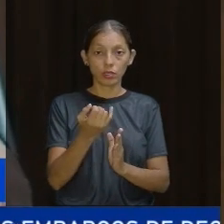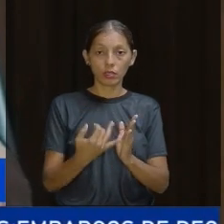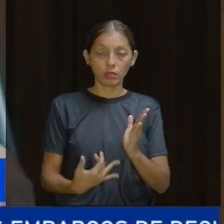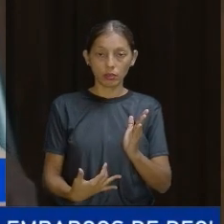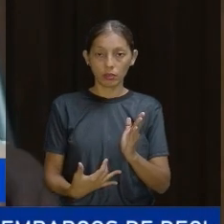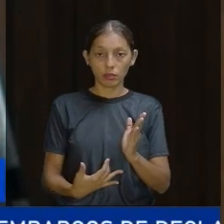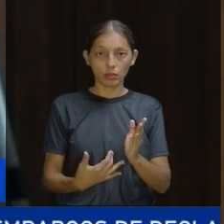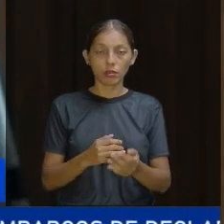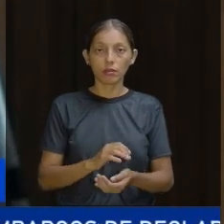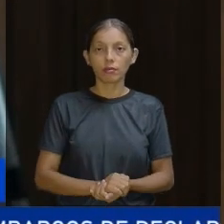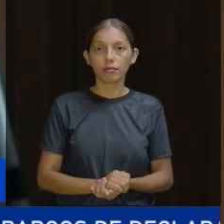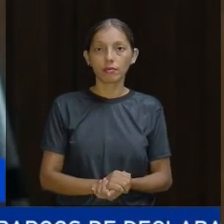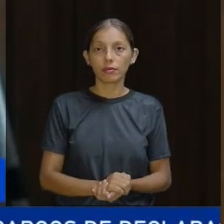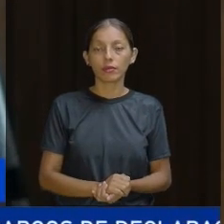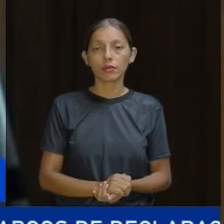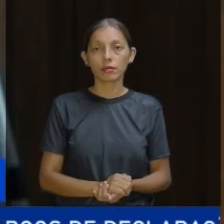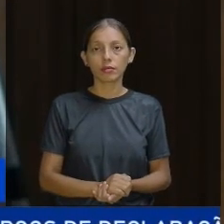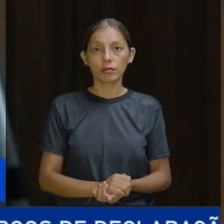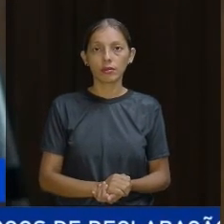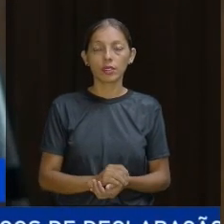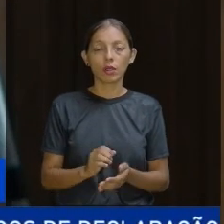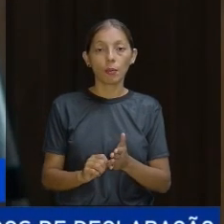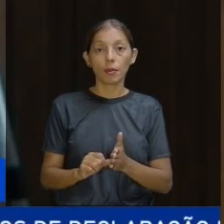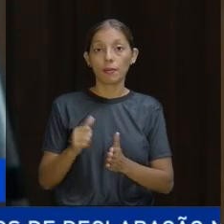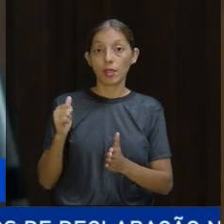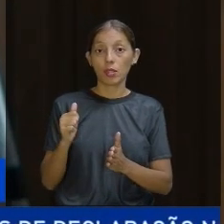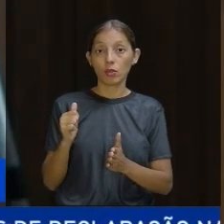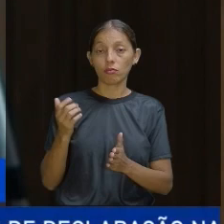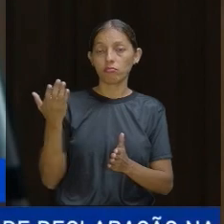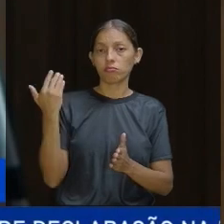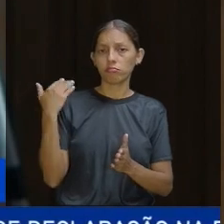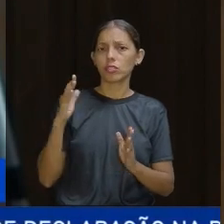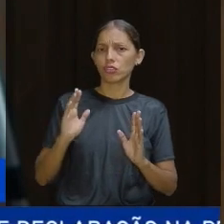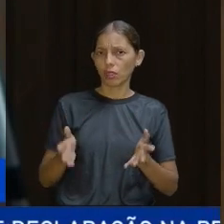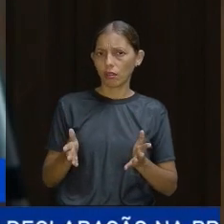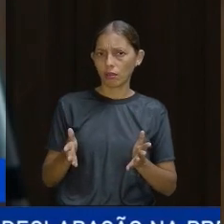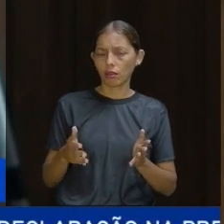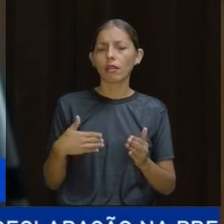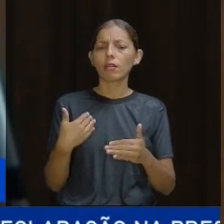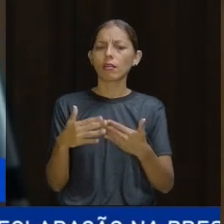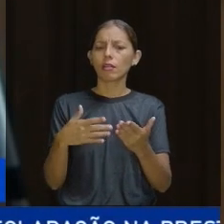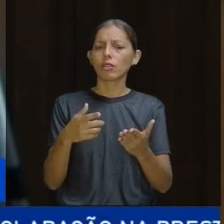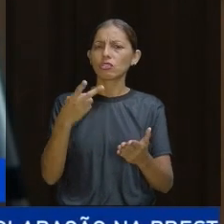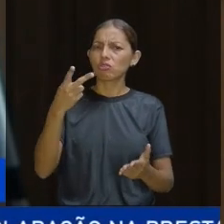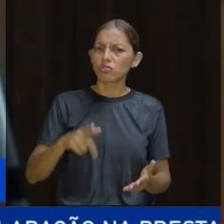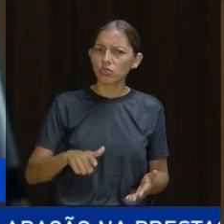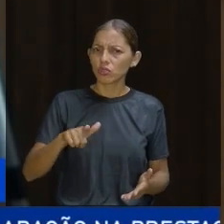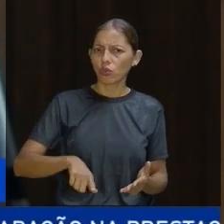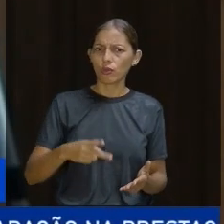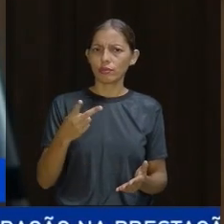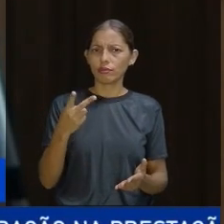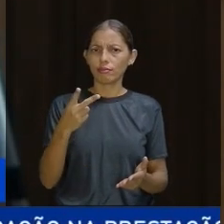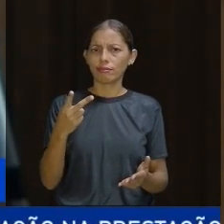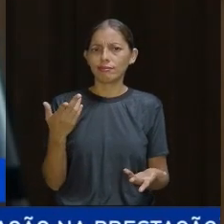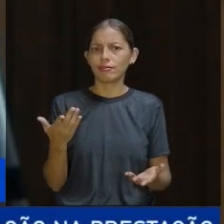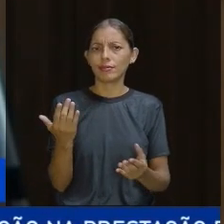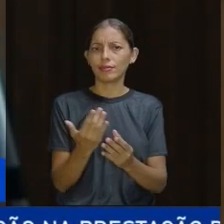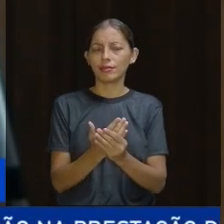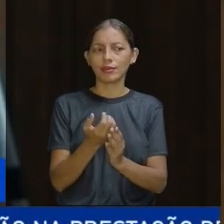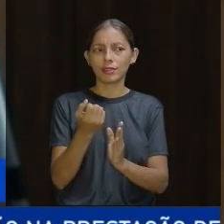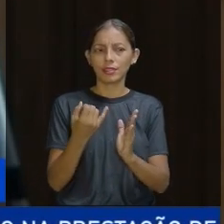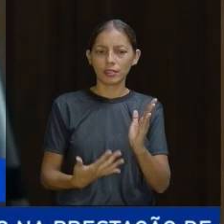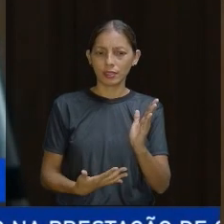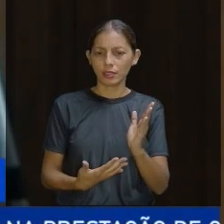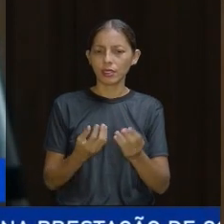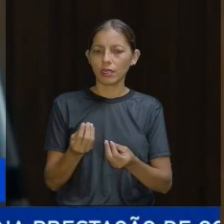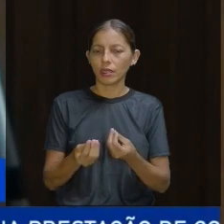embargo, aí já acata essa minha tese de que, pelo não conhecimento. Mas não vem sendo, de fato, uma